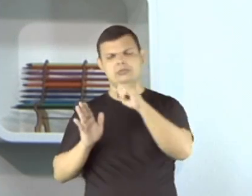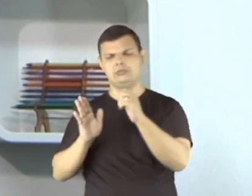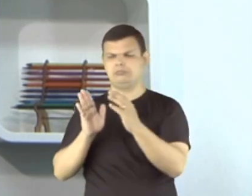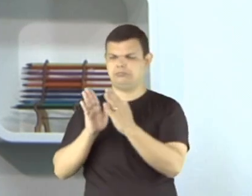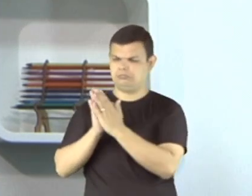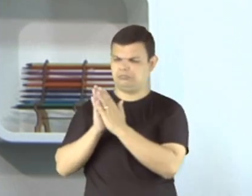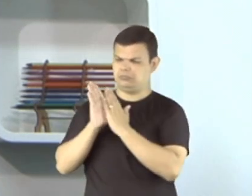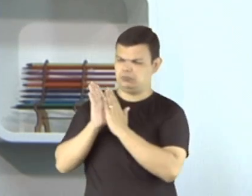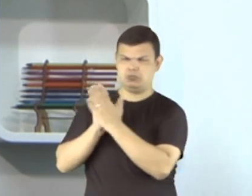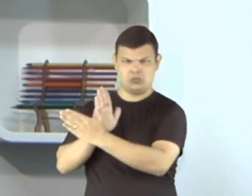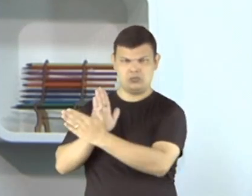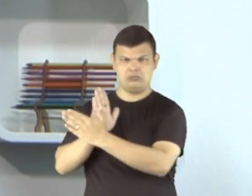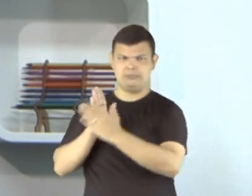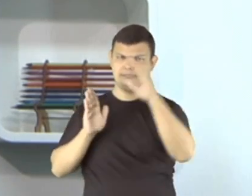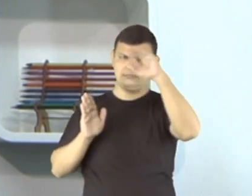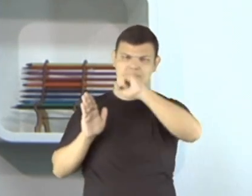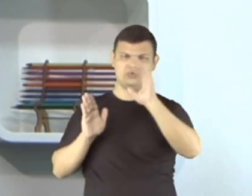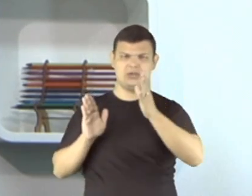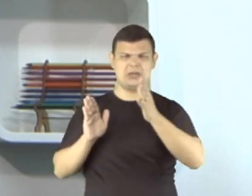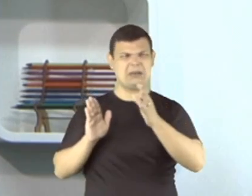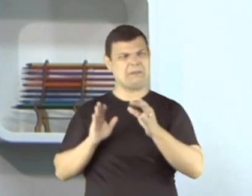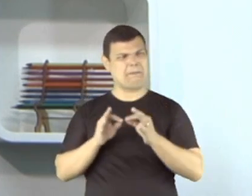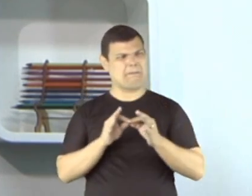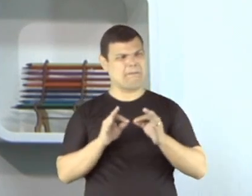figuras planas, e já vem com a história de